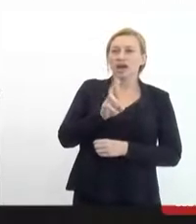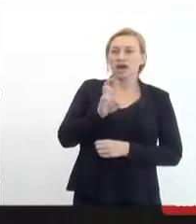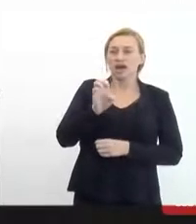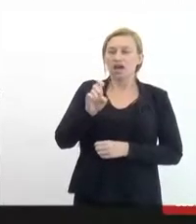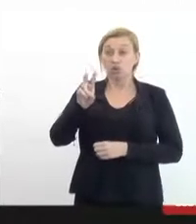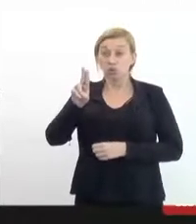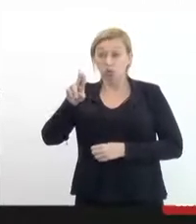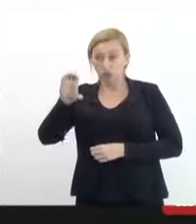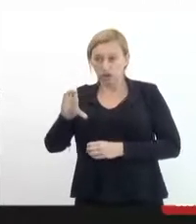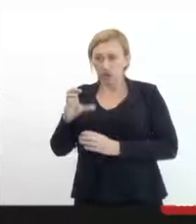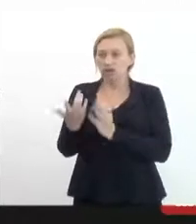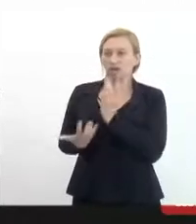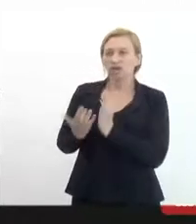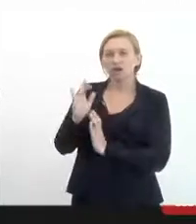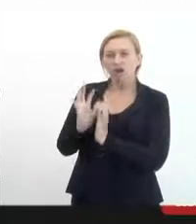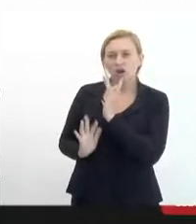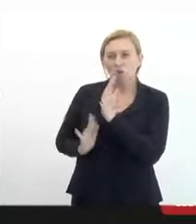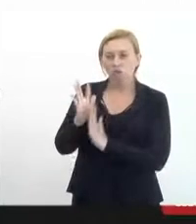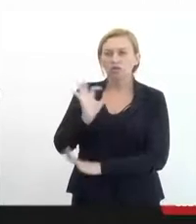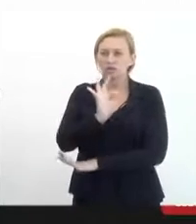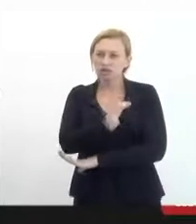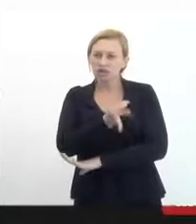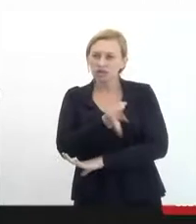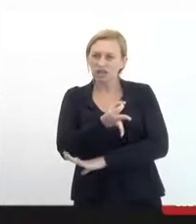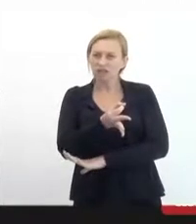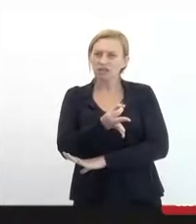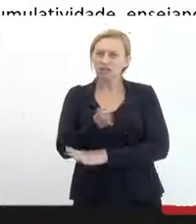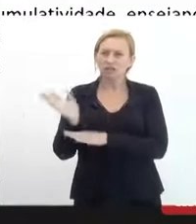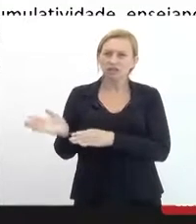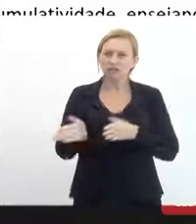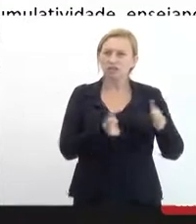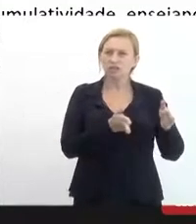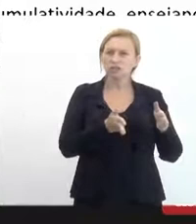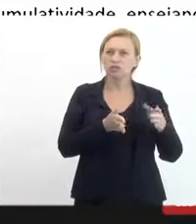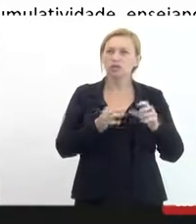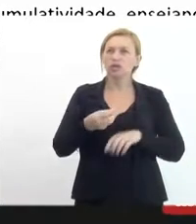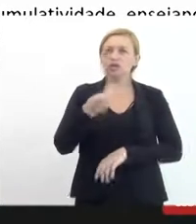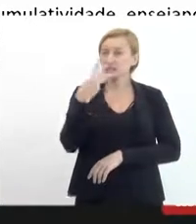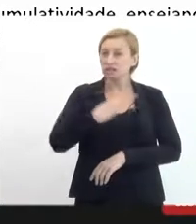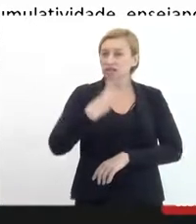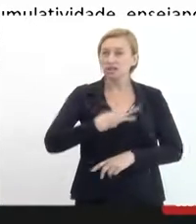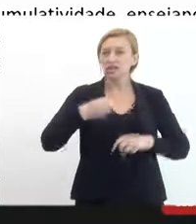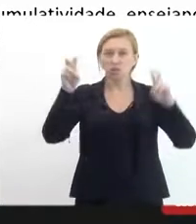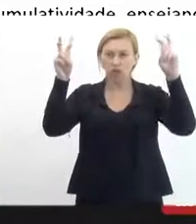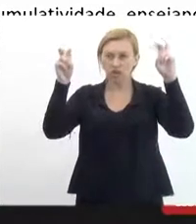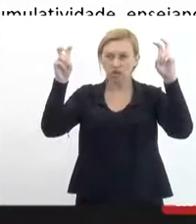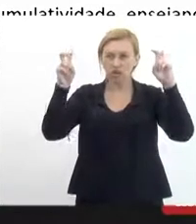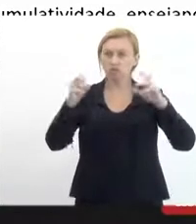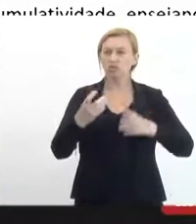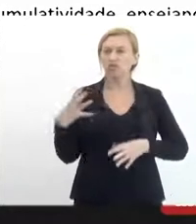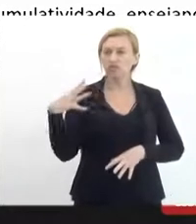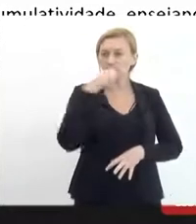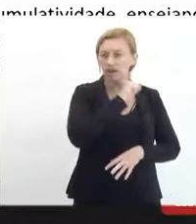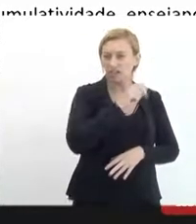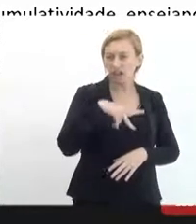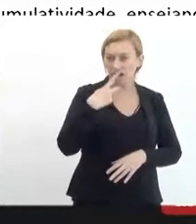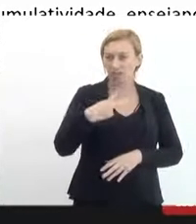Basicamente, este é o ponto. Passando aqui, então, para o terceiro assunto, falei